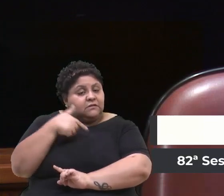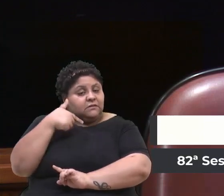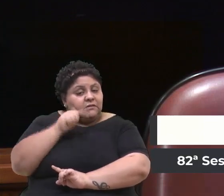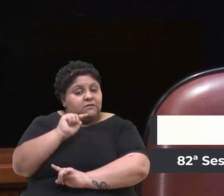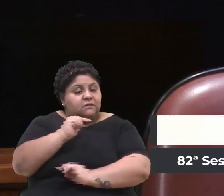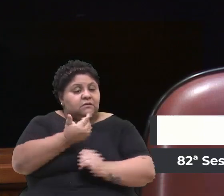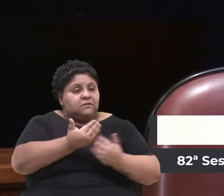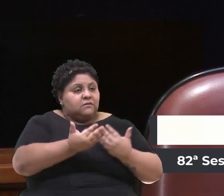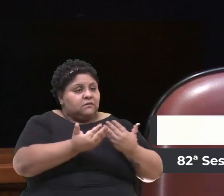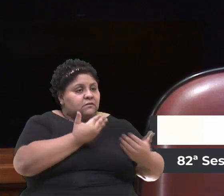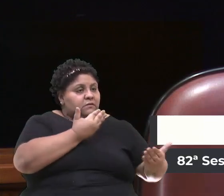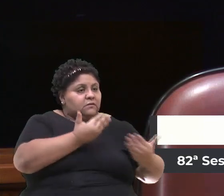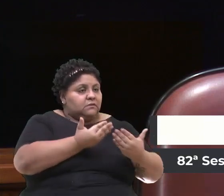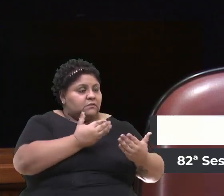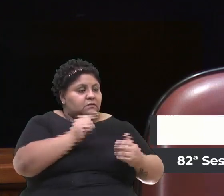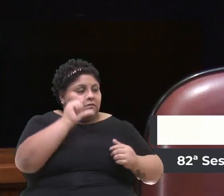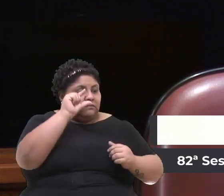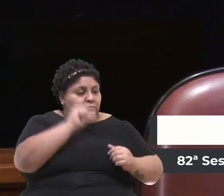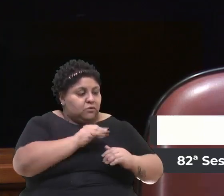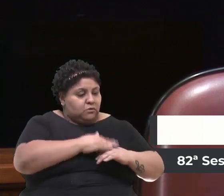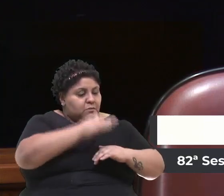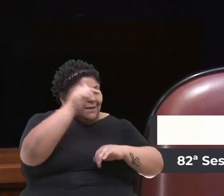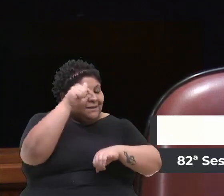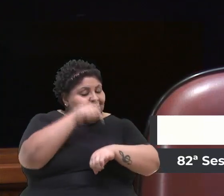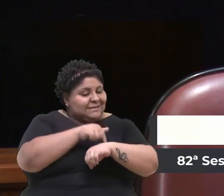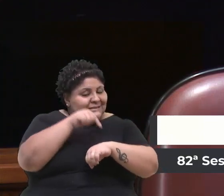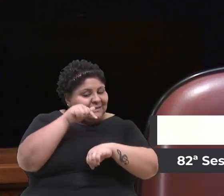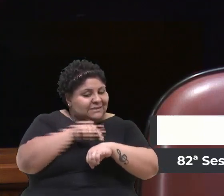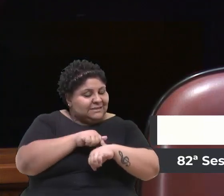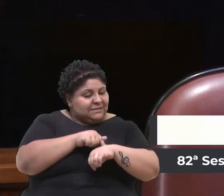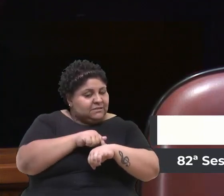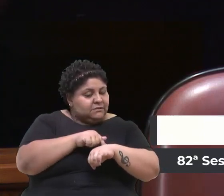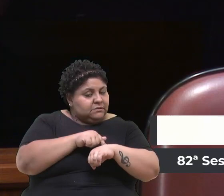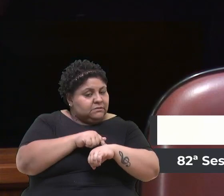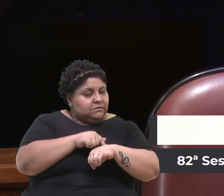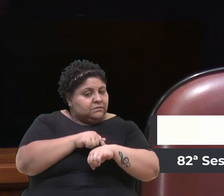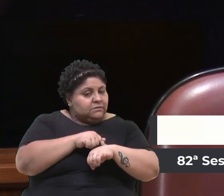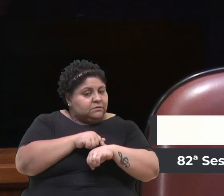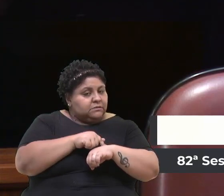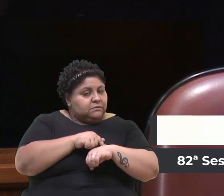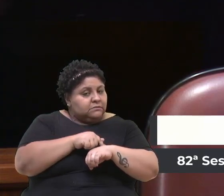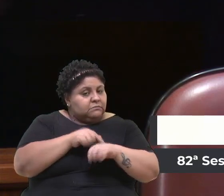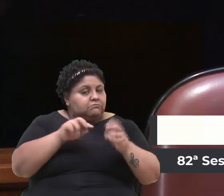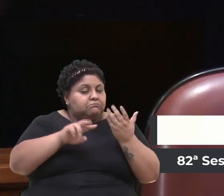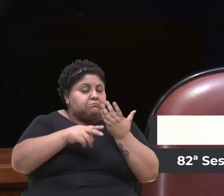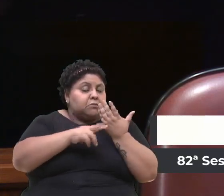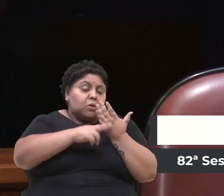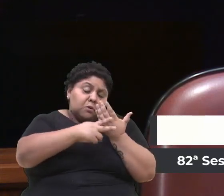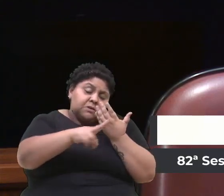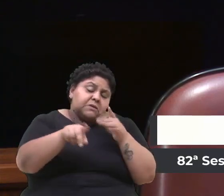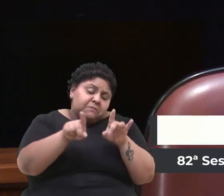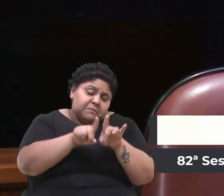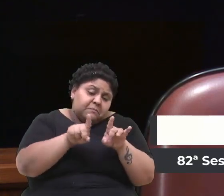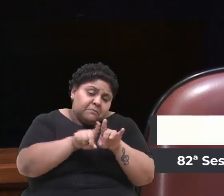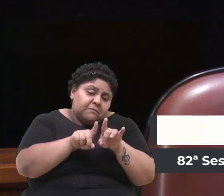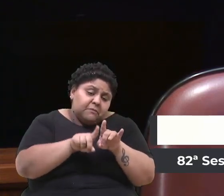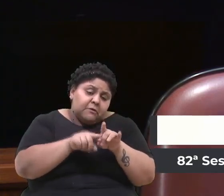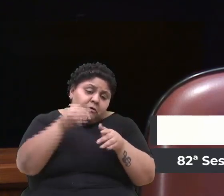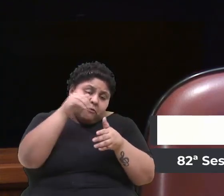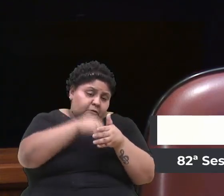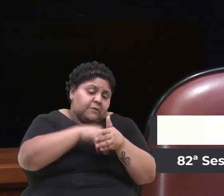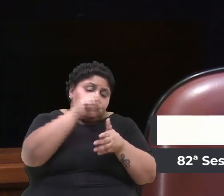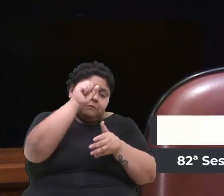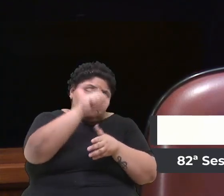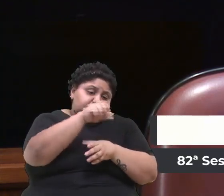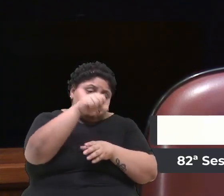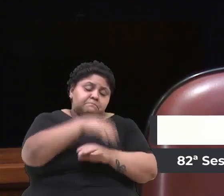com um pouco mais de tempo e um pouco mais de consequência, eu diria assim, né? Nós vamos votar favorável, com certeza,